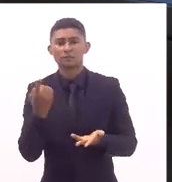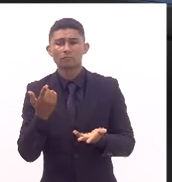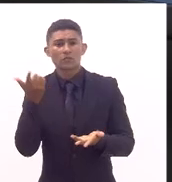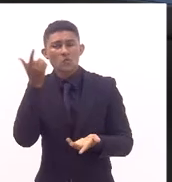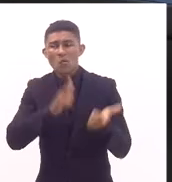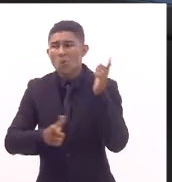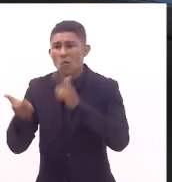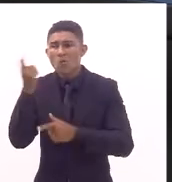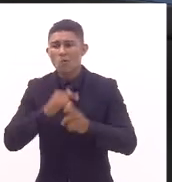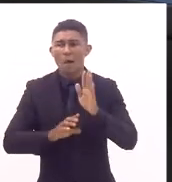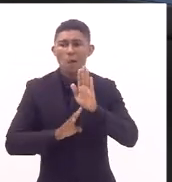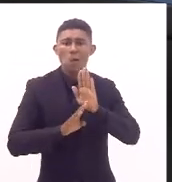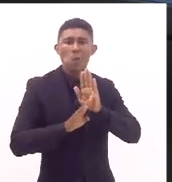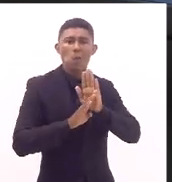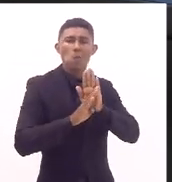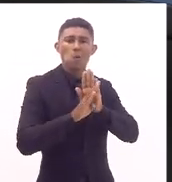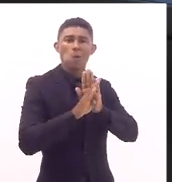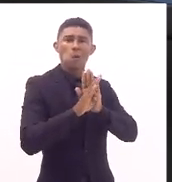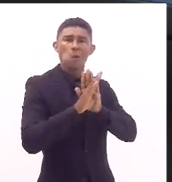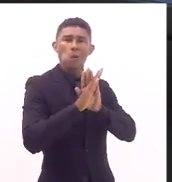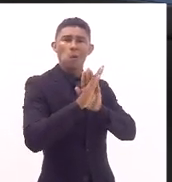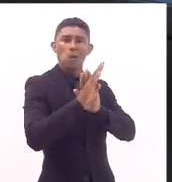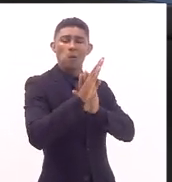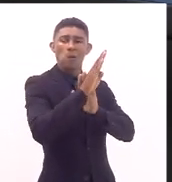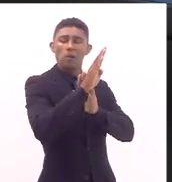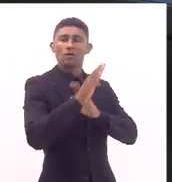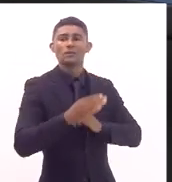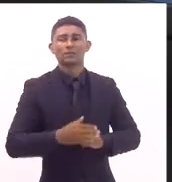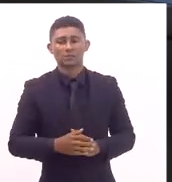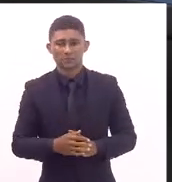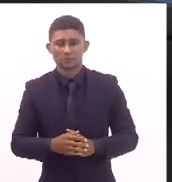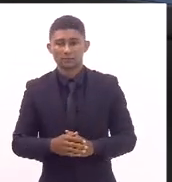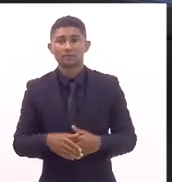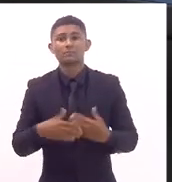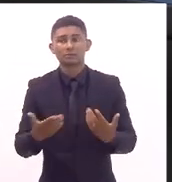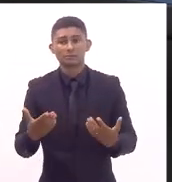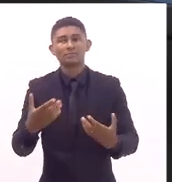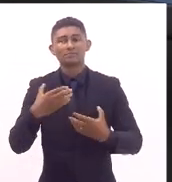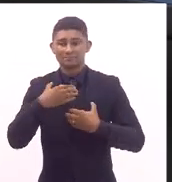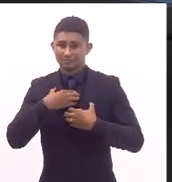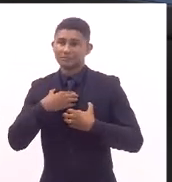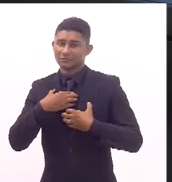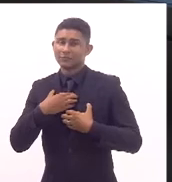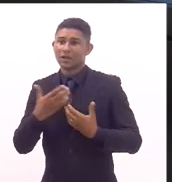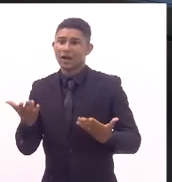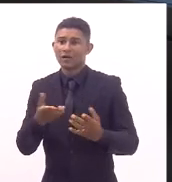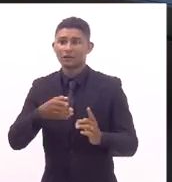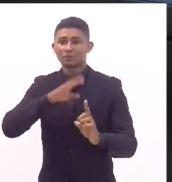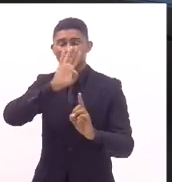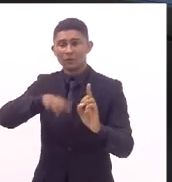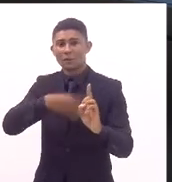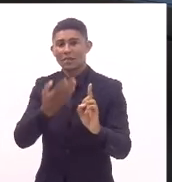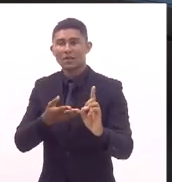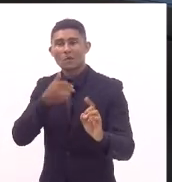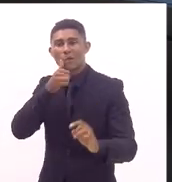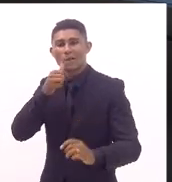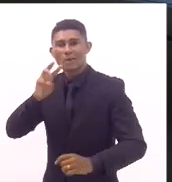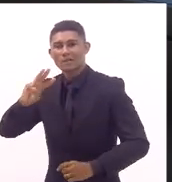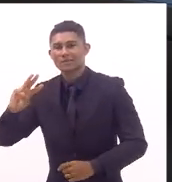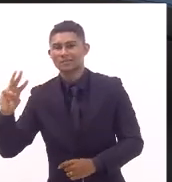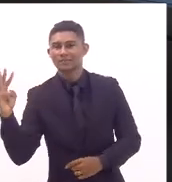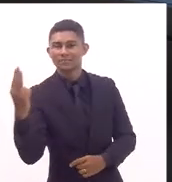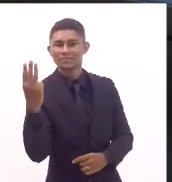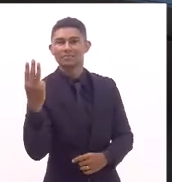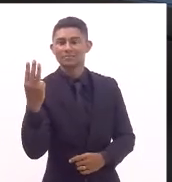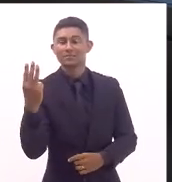crescente crescente crescente crescente eu tenho que fazer as homenagem a essas mulheres